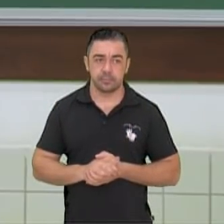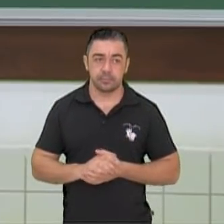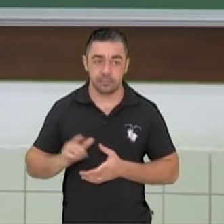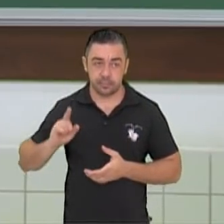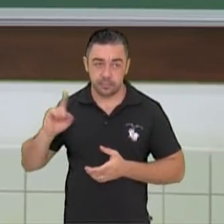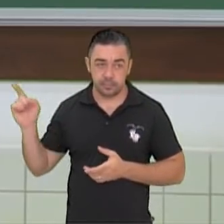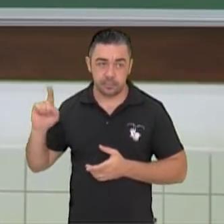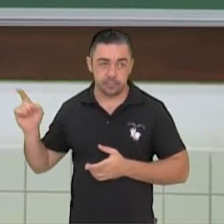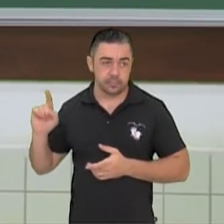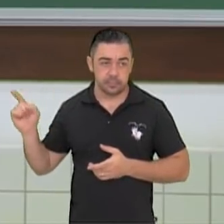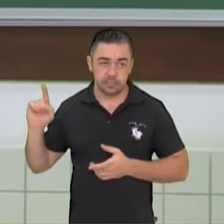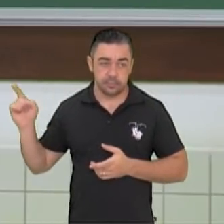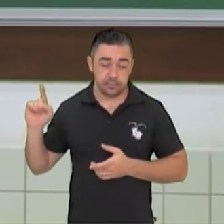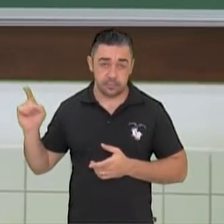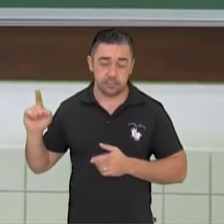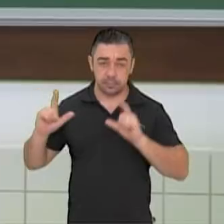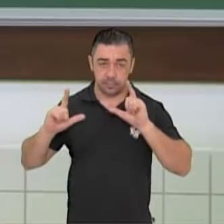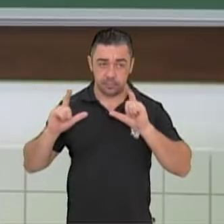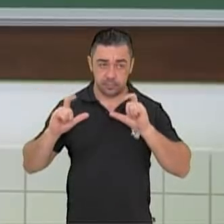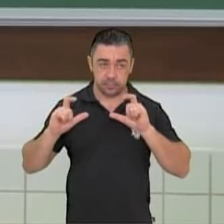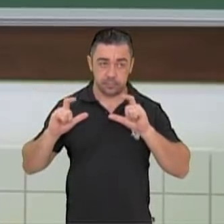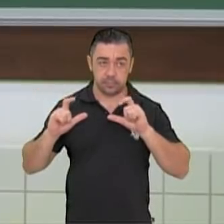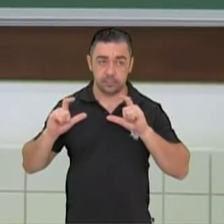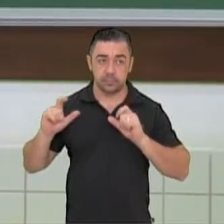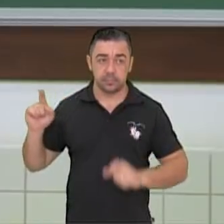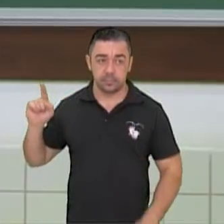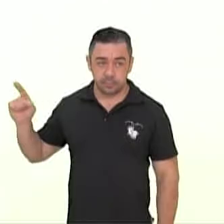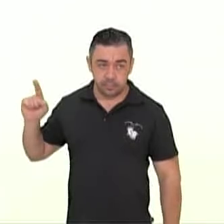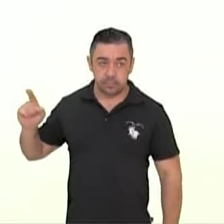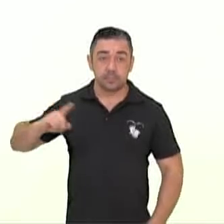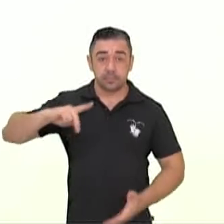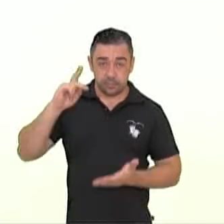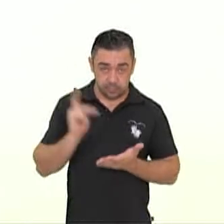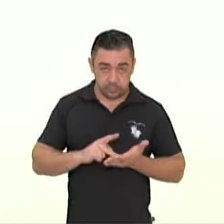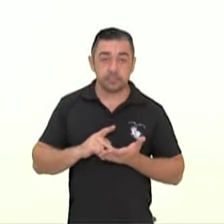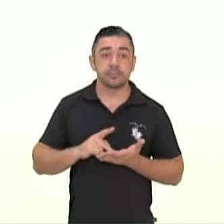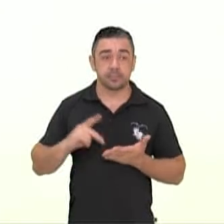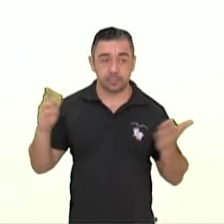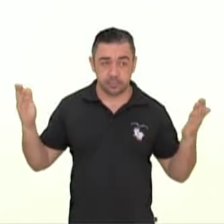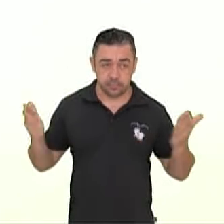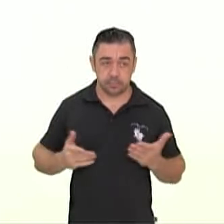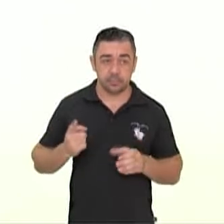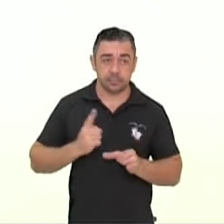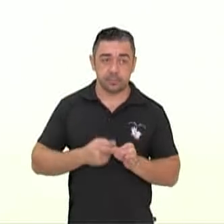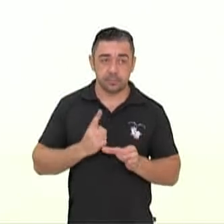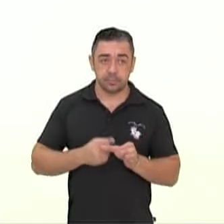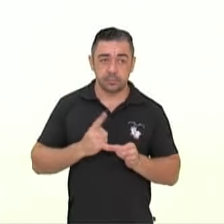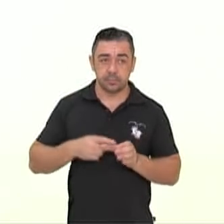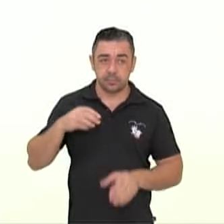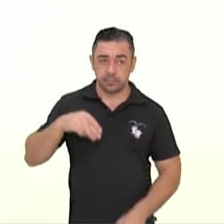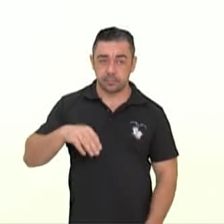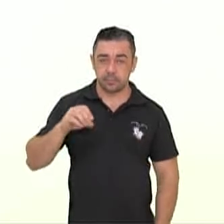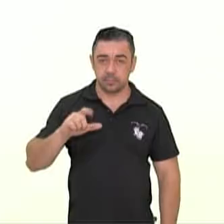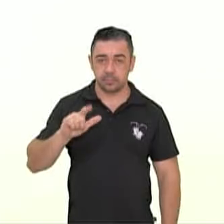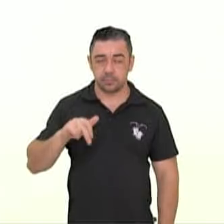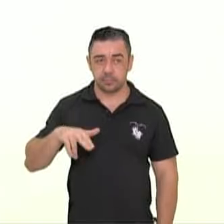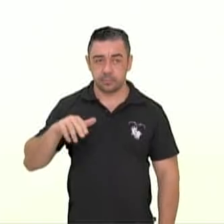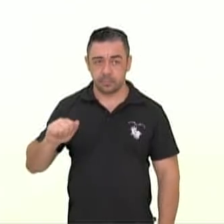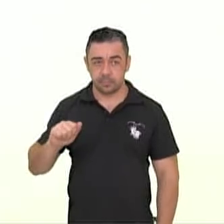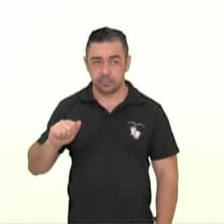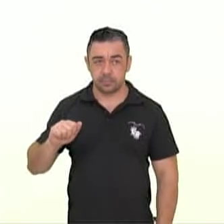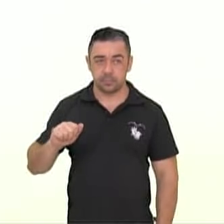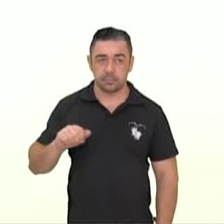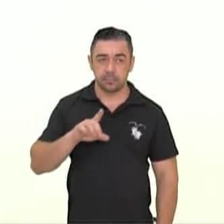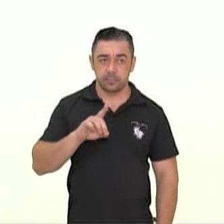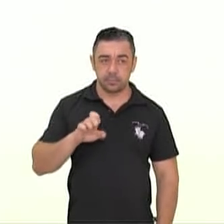aí, essa fotografia, é uma fotografia atual da cidade de Molina de Aragão, e eu